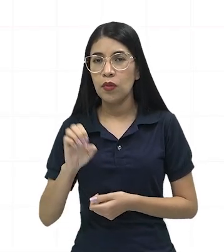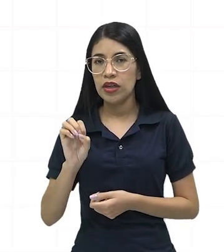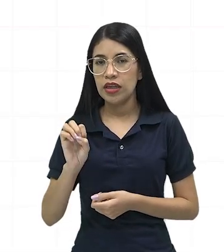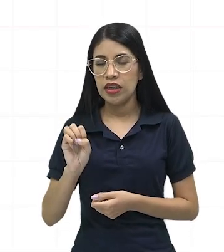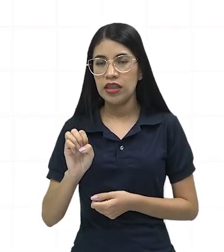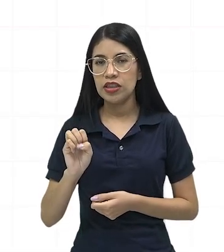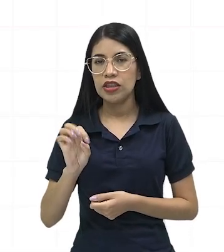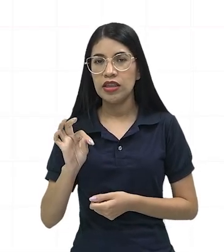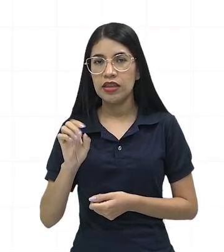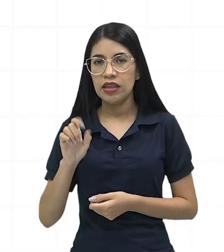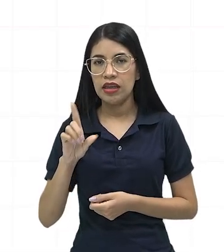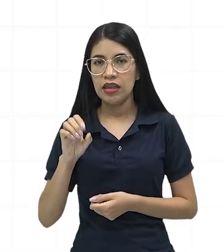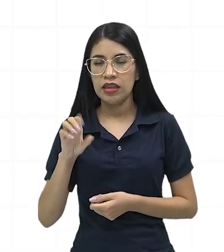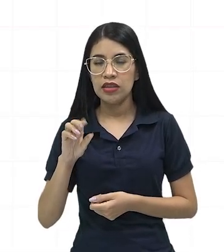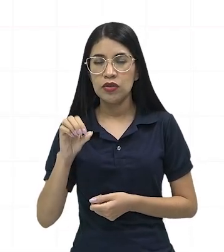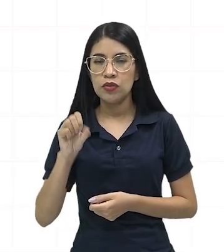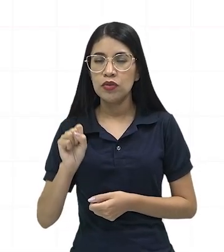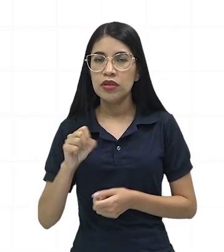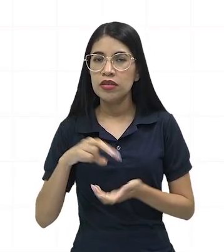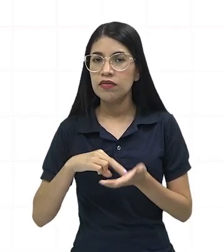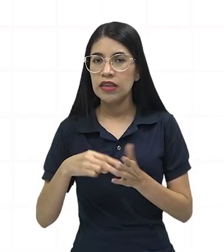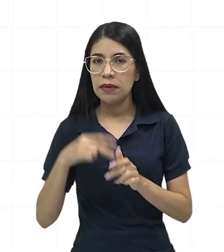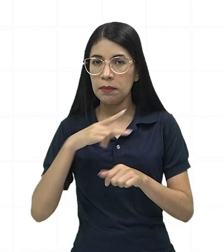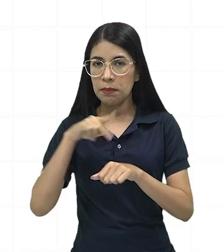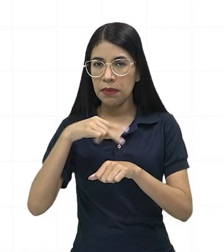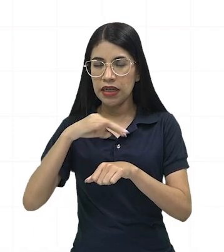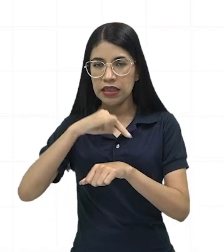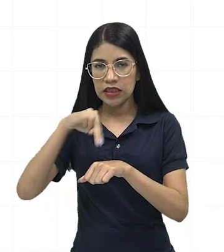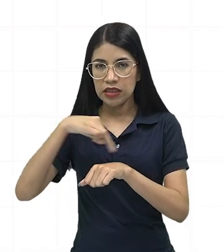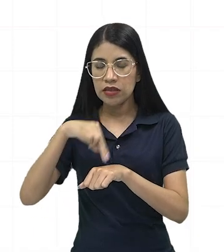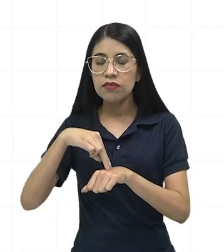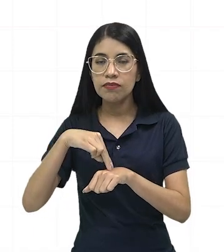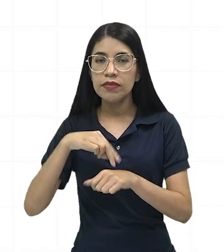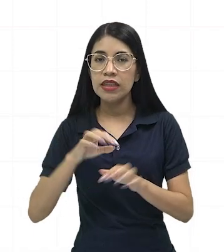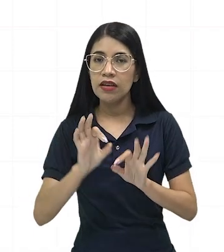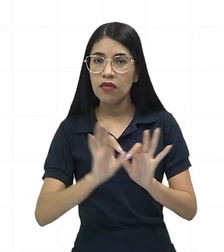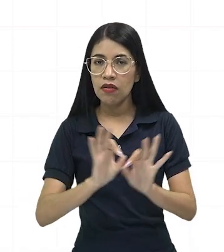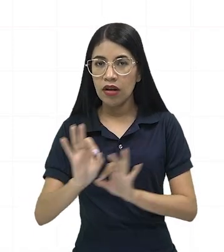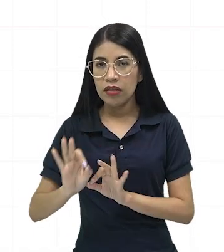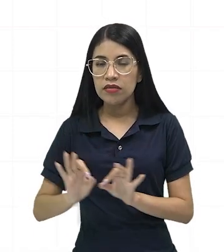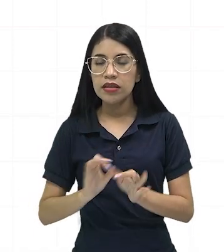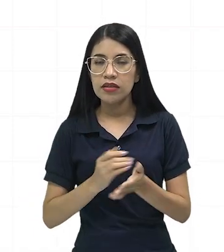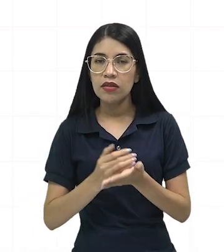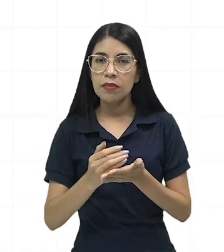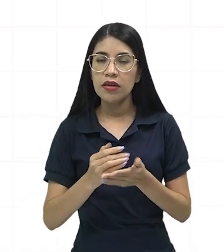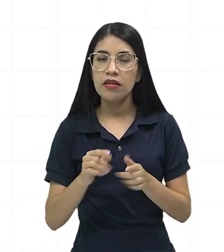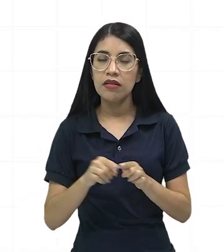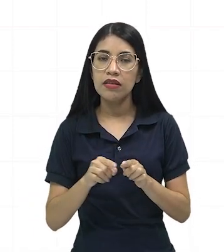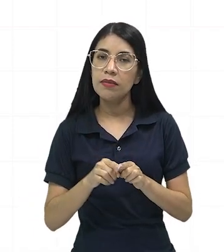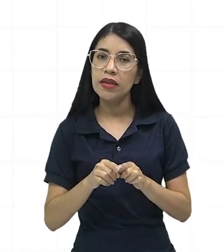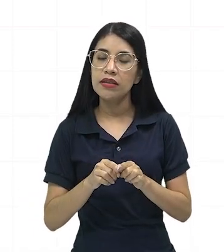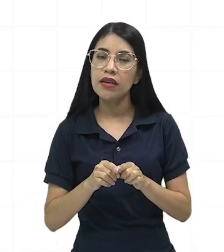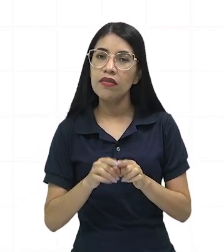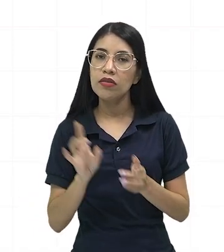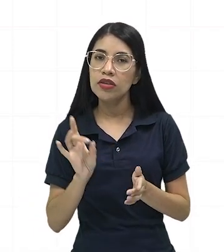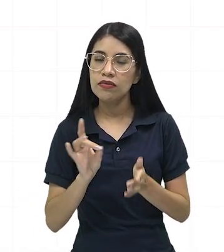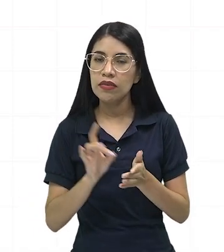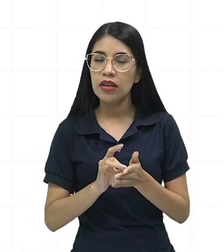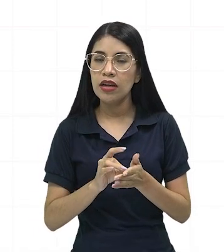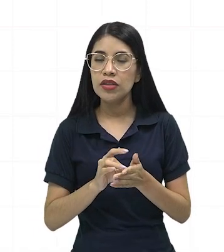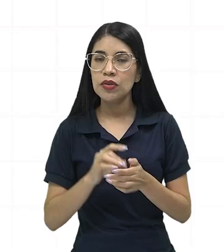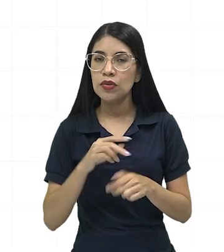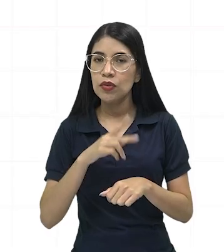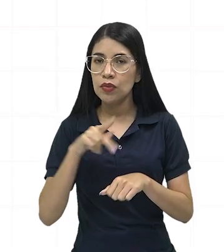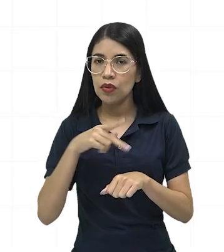E maiúsculo, estamos falando de nação, de países, eles estavam ali se organizando e se constituindo enquanto